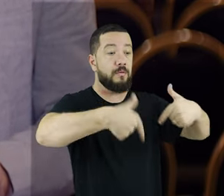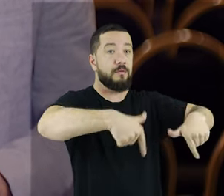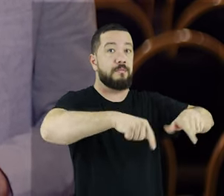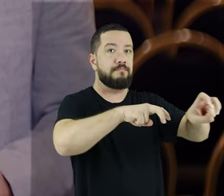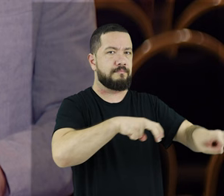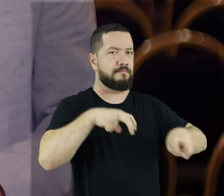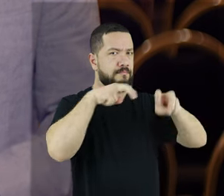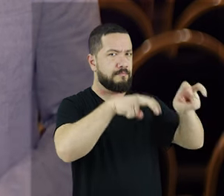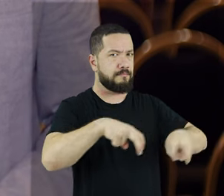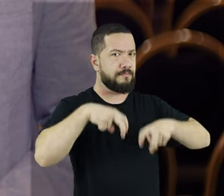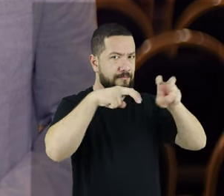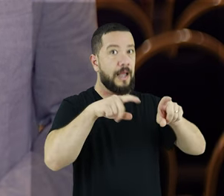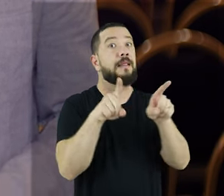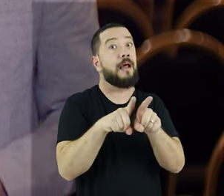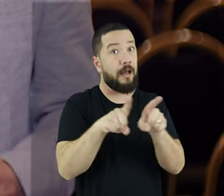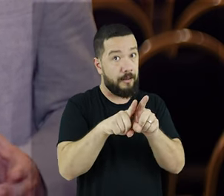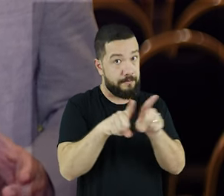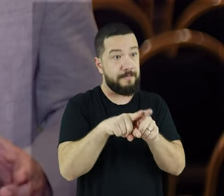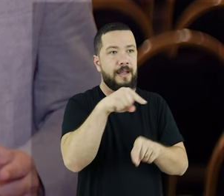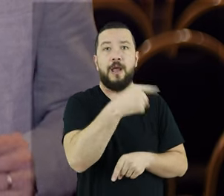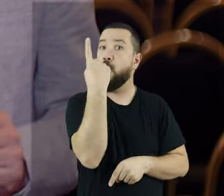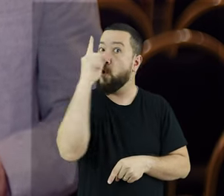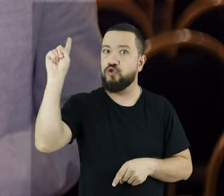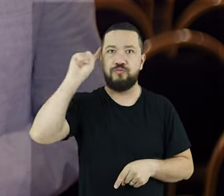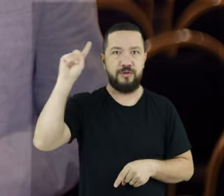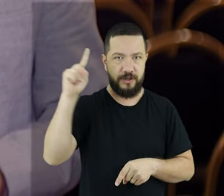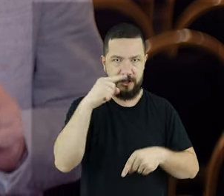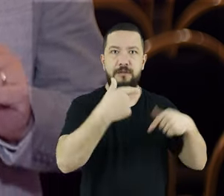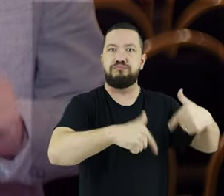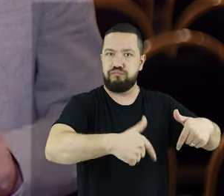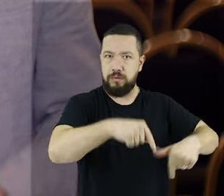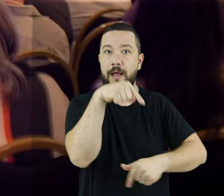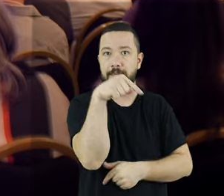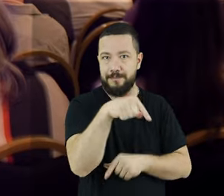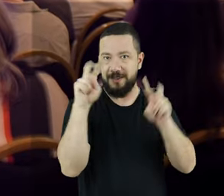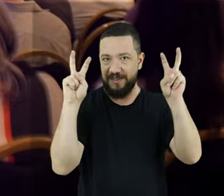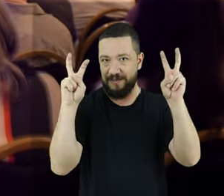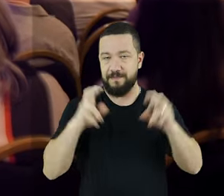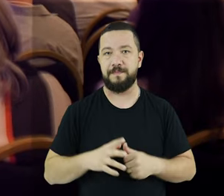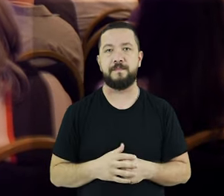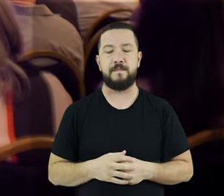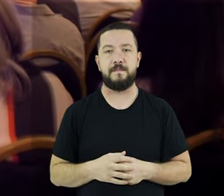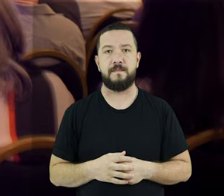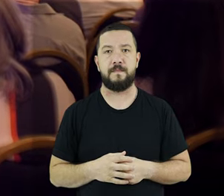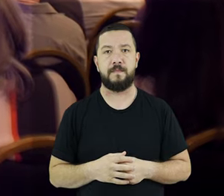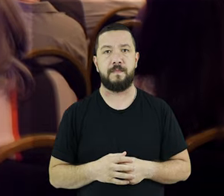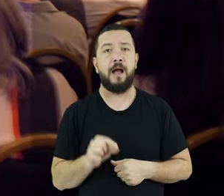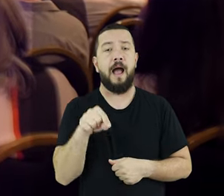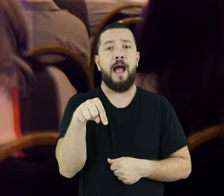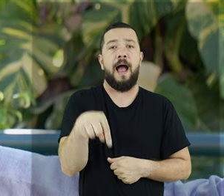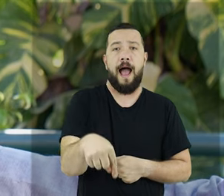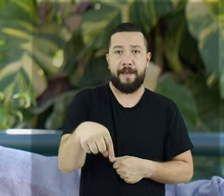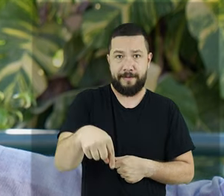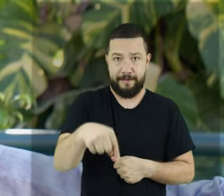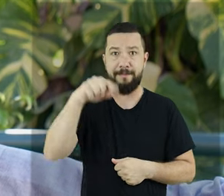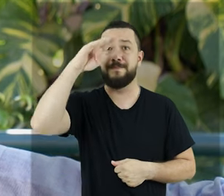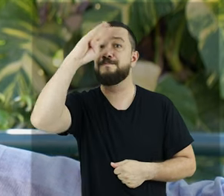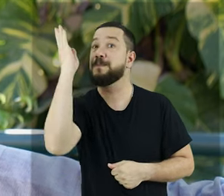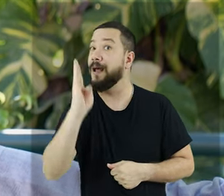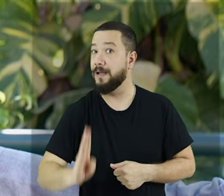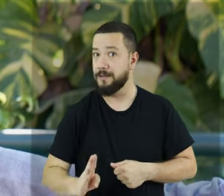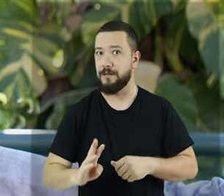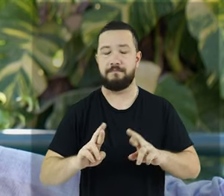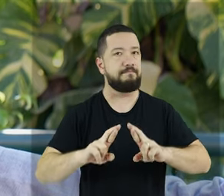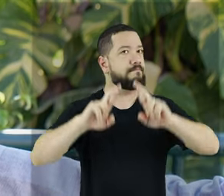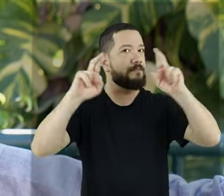do segundo dia de seminário. A realidade do trabalho no campo nos dias atuais. Uma grande vantagem aqui nesse sentido que